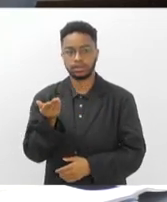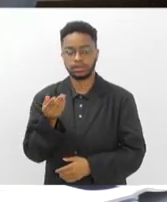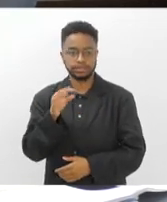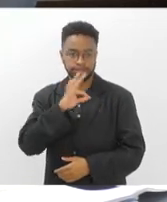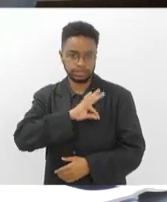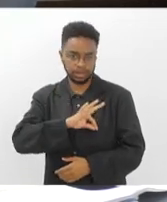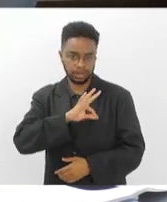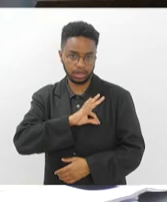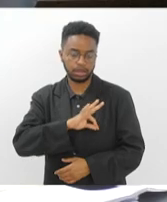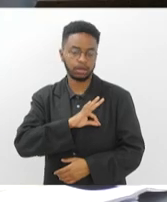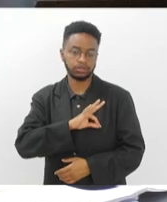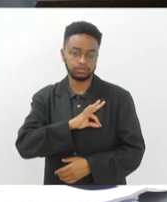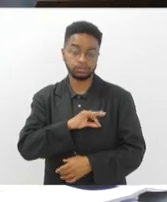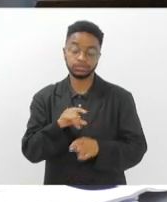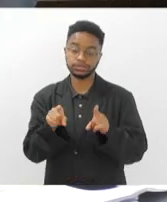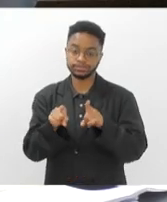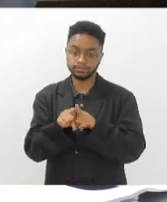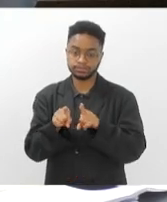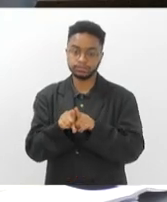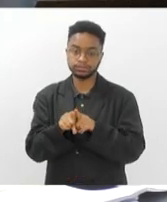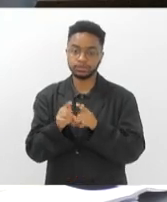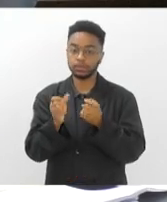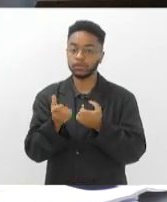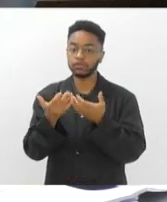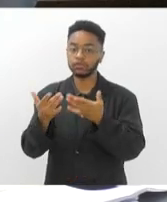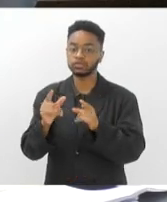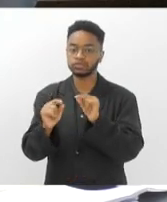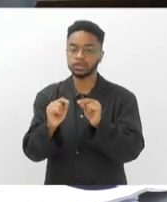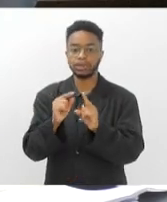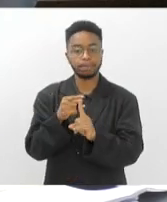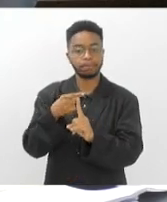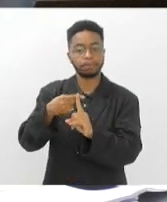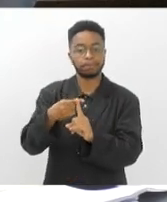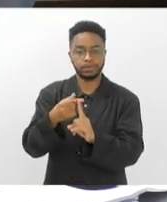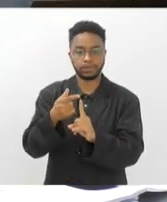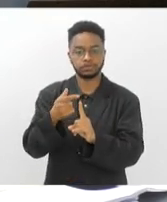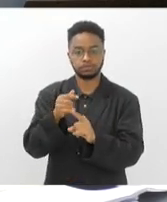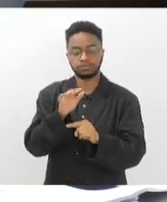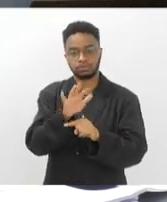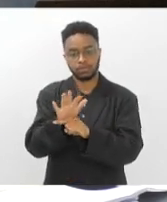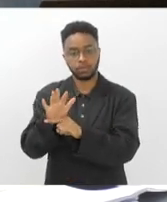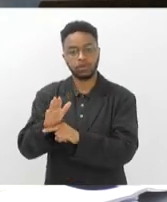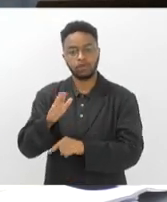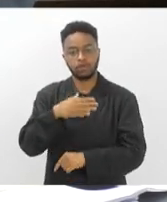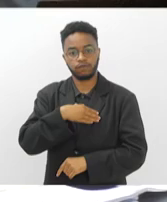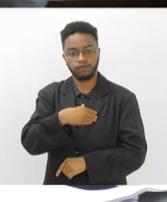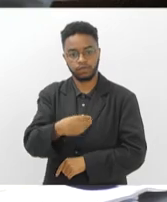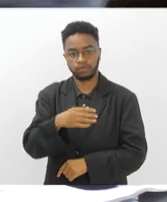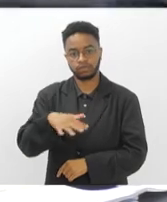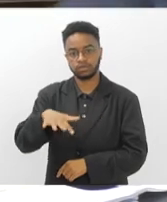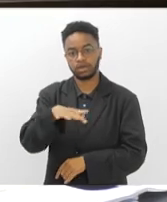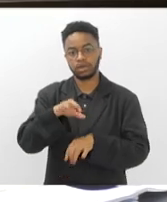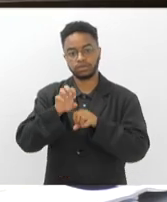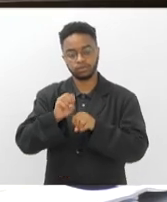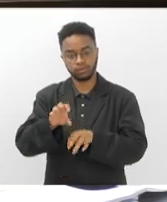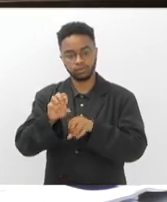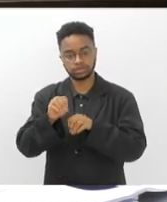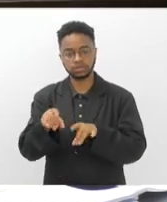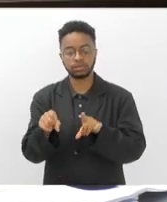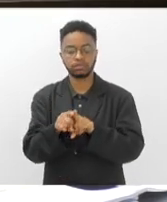honorários, do seu salário, também é concedido benefícios para os seus filhos, na área da